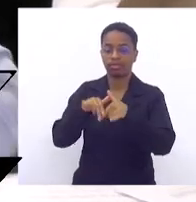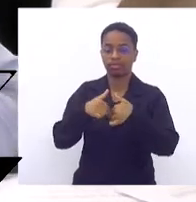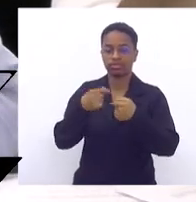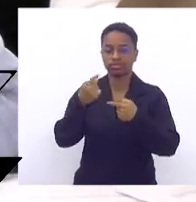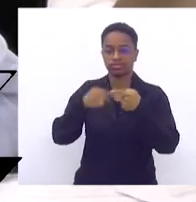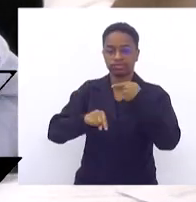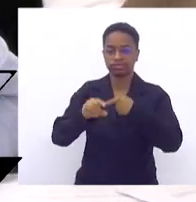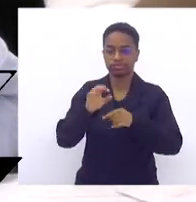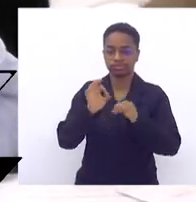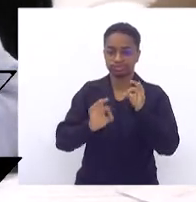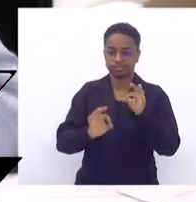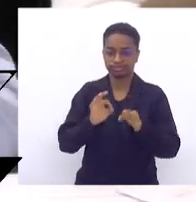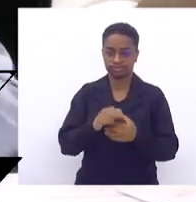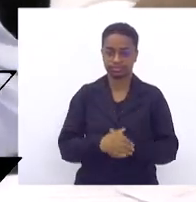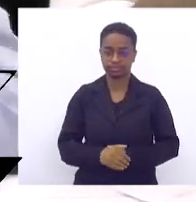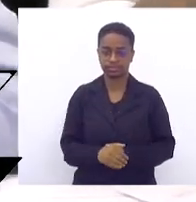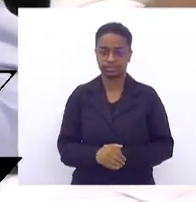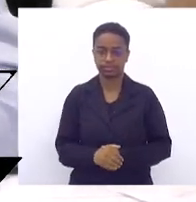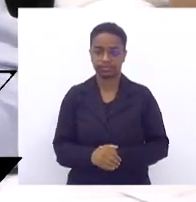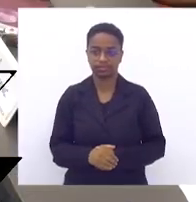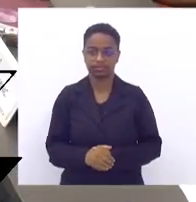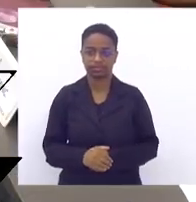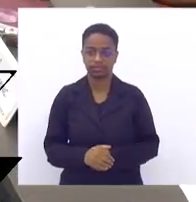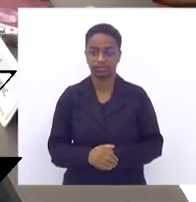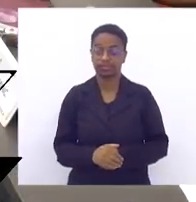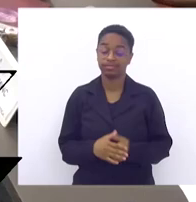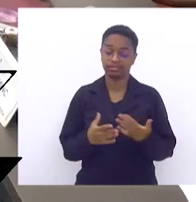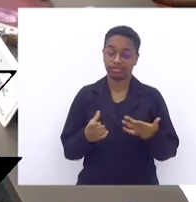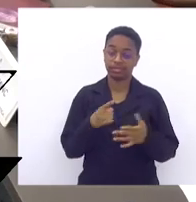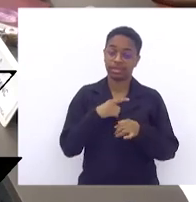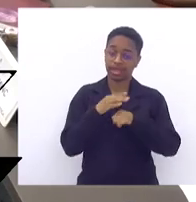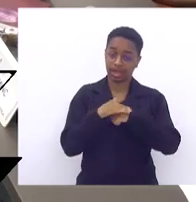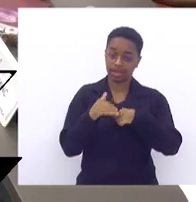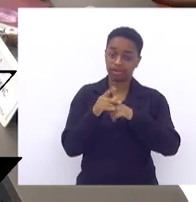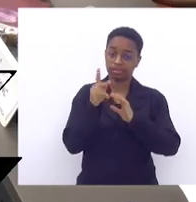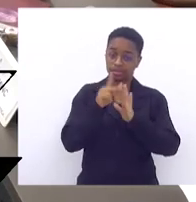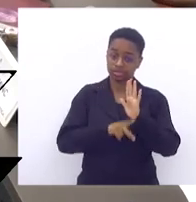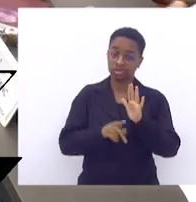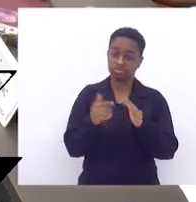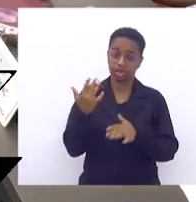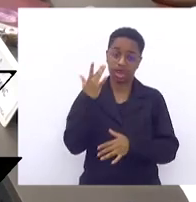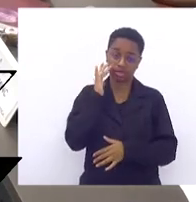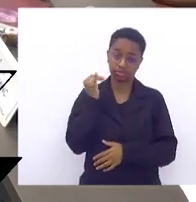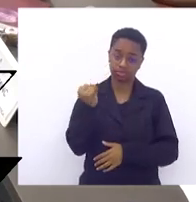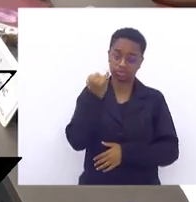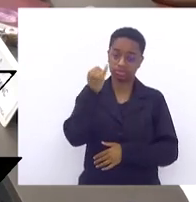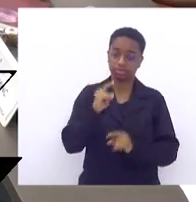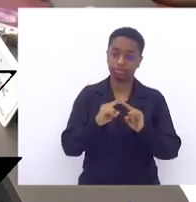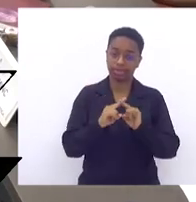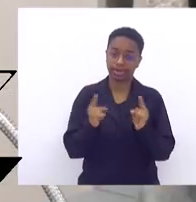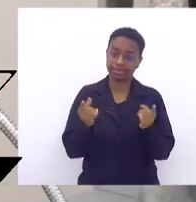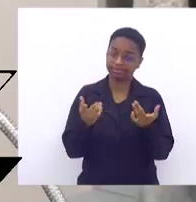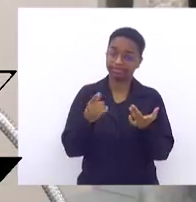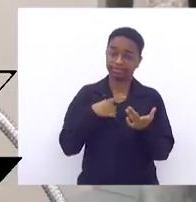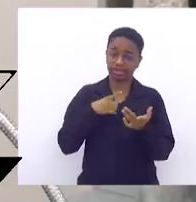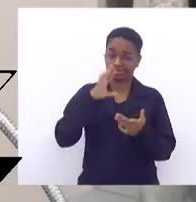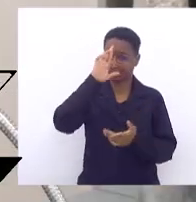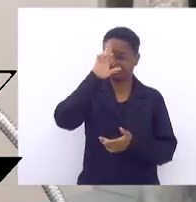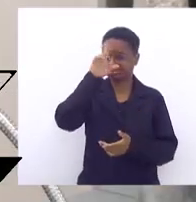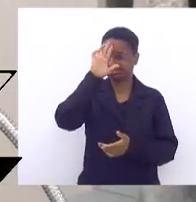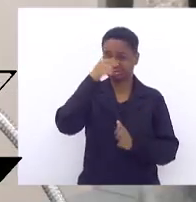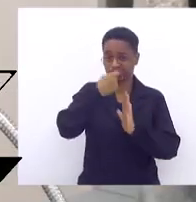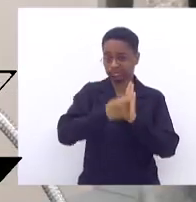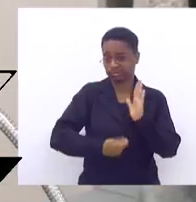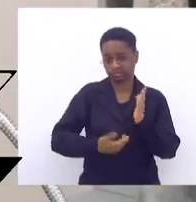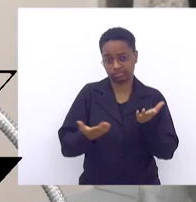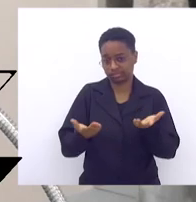injuridicidade. Assim, com todo o carinho, o projeto é até absolutamente meritório, mas com muitos equívocos na forma, né?